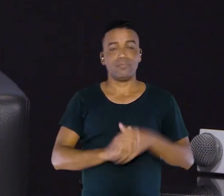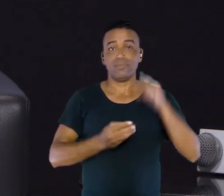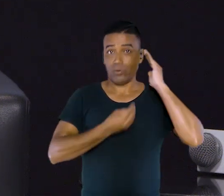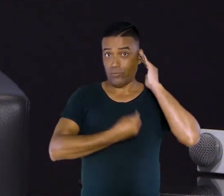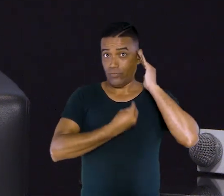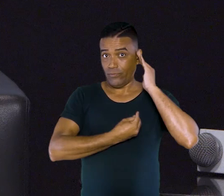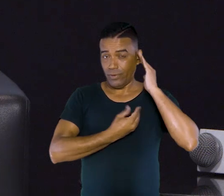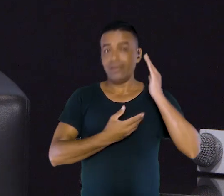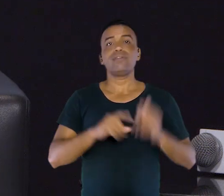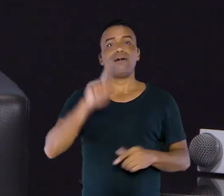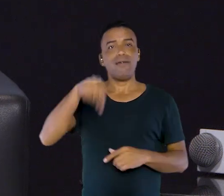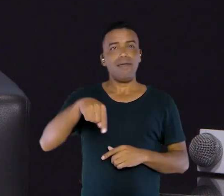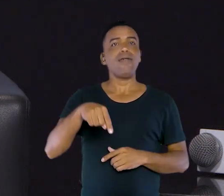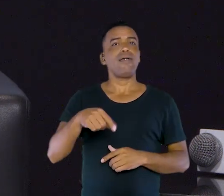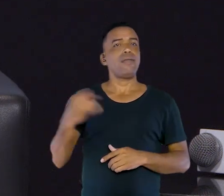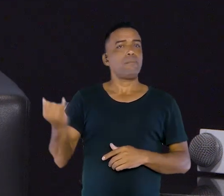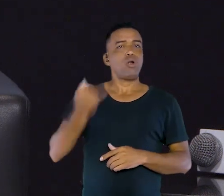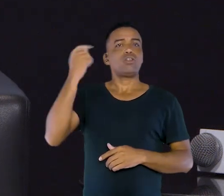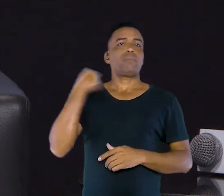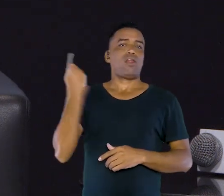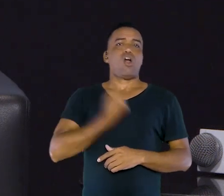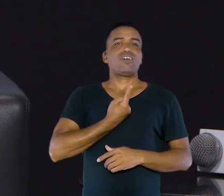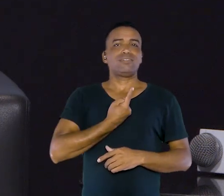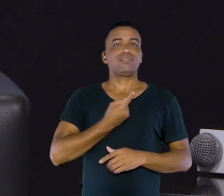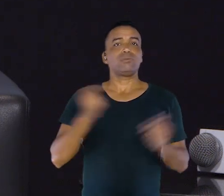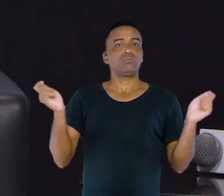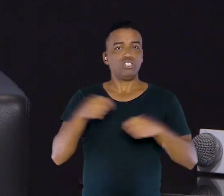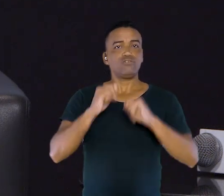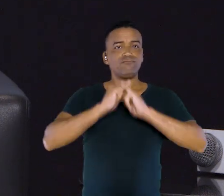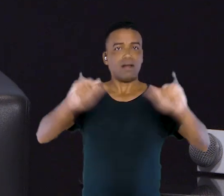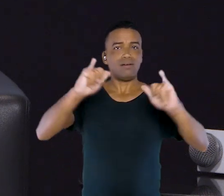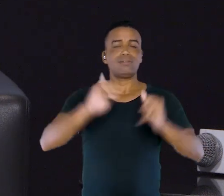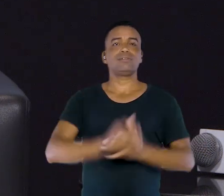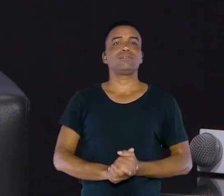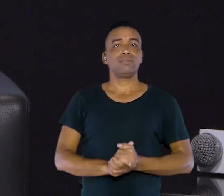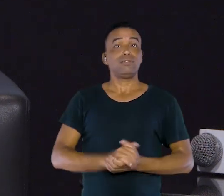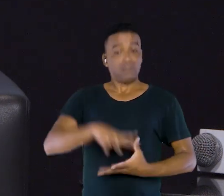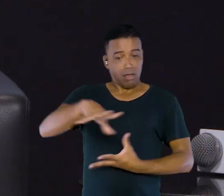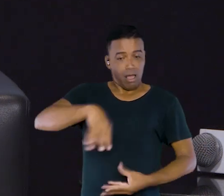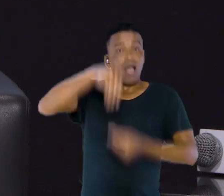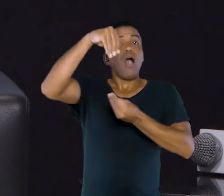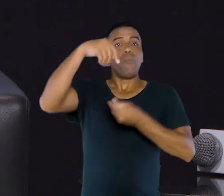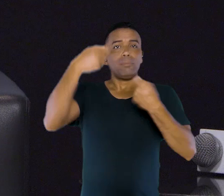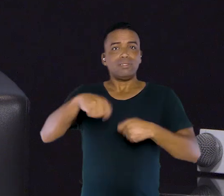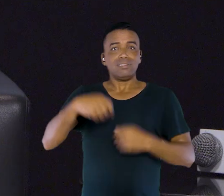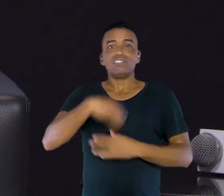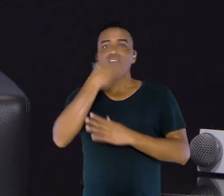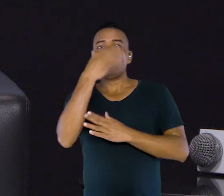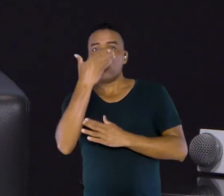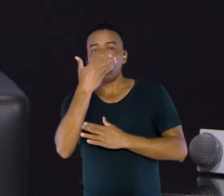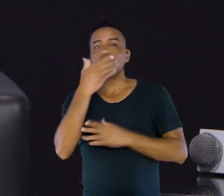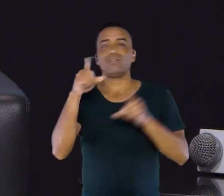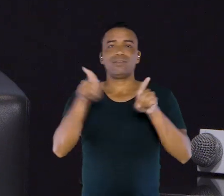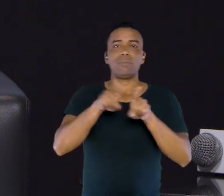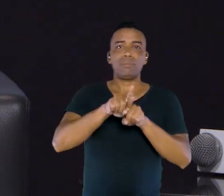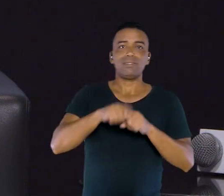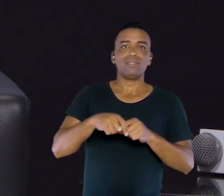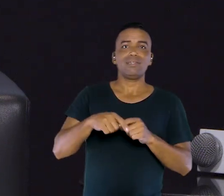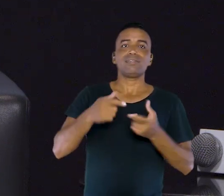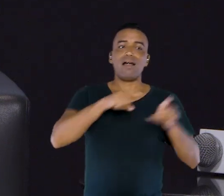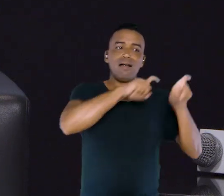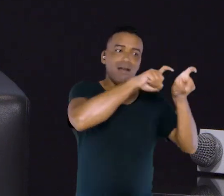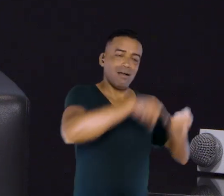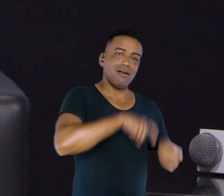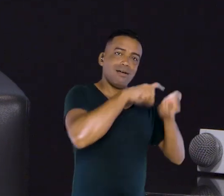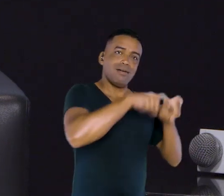Essa vida é a que importa para nós e é por isso que dizemos: a sua alma também precisa de frutas? Também precisa